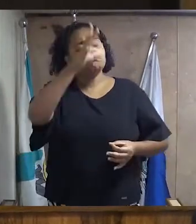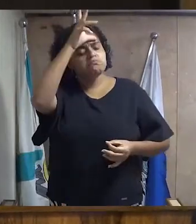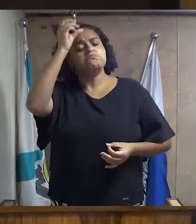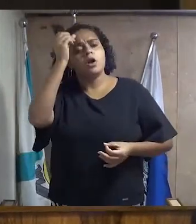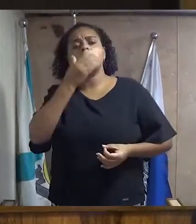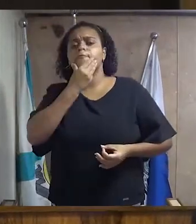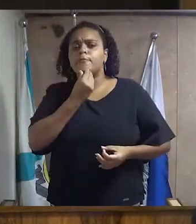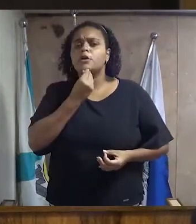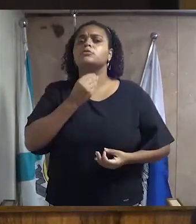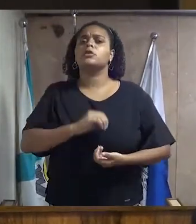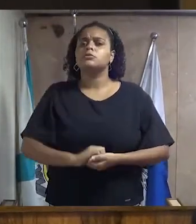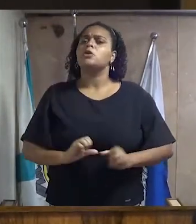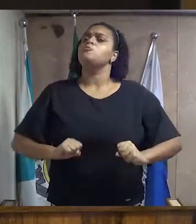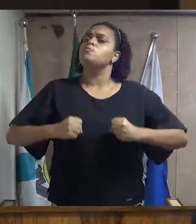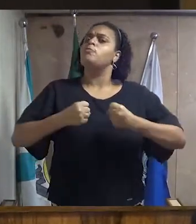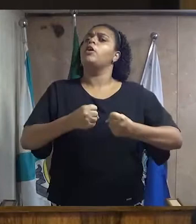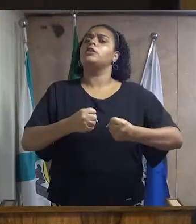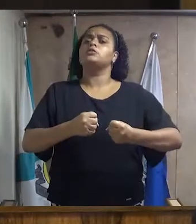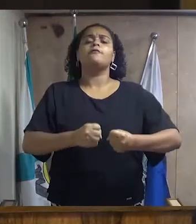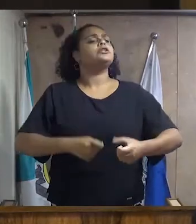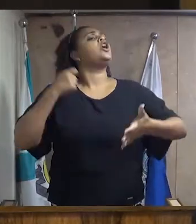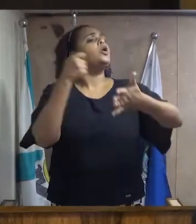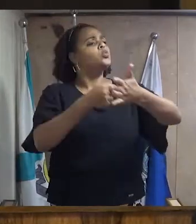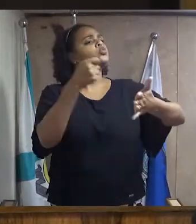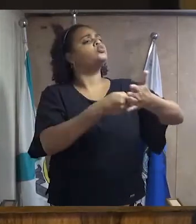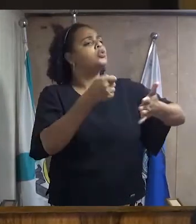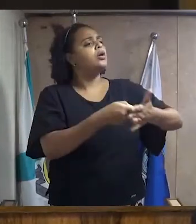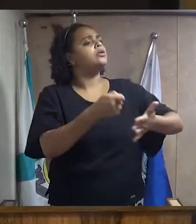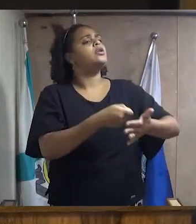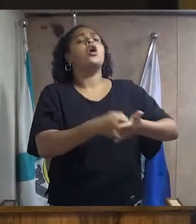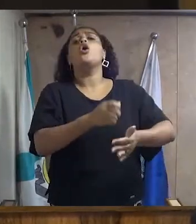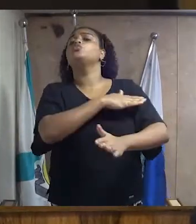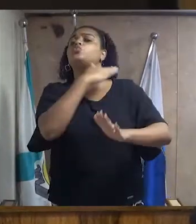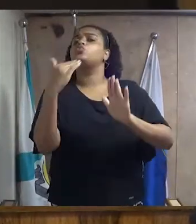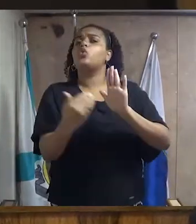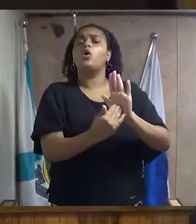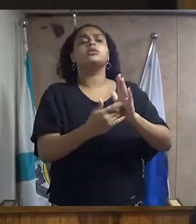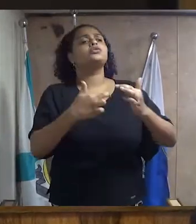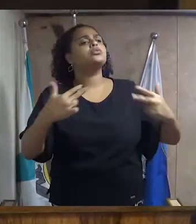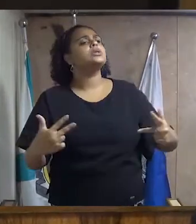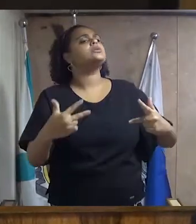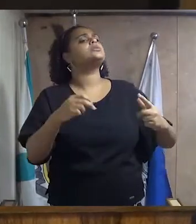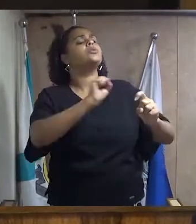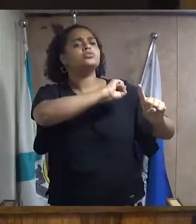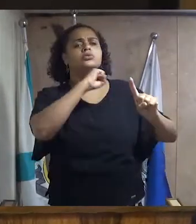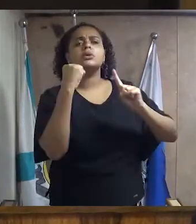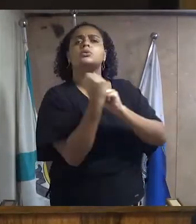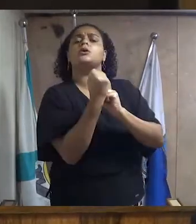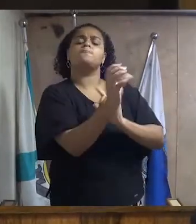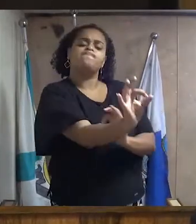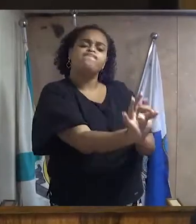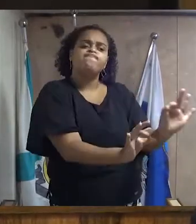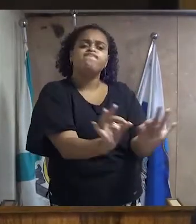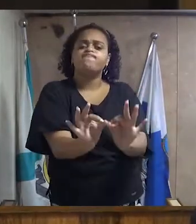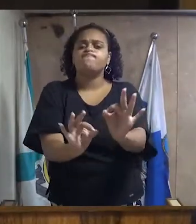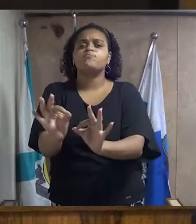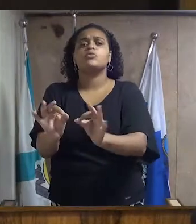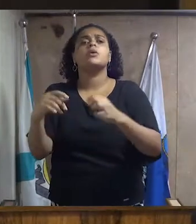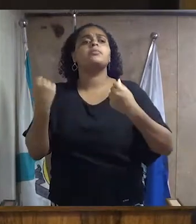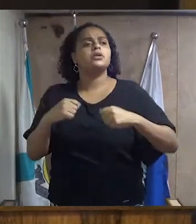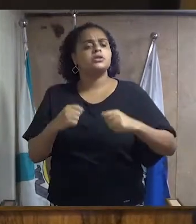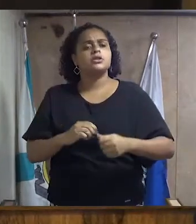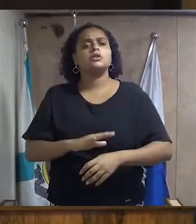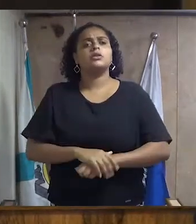tem punho, que tem firmeza, que vai estar lutando por todos os segmentos que a sociedade organizada tem que